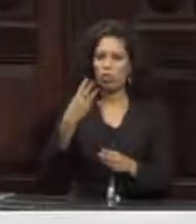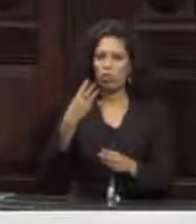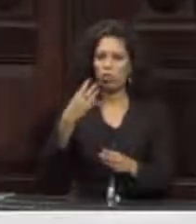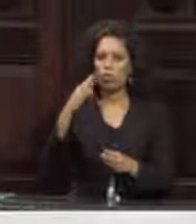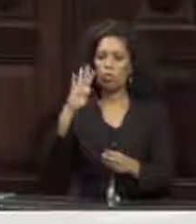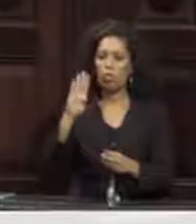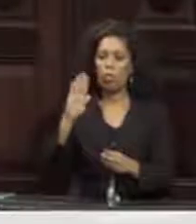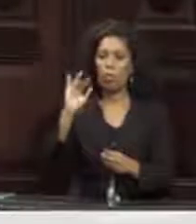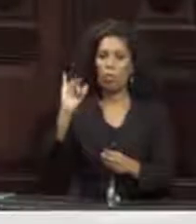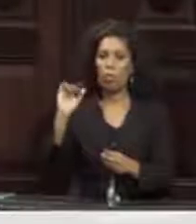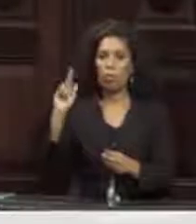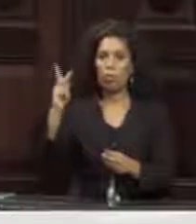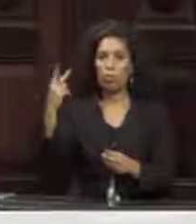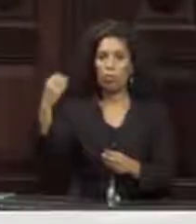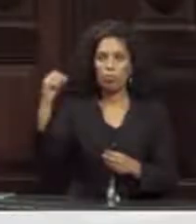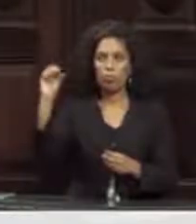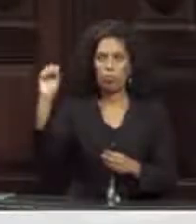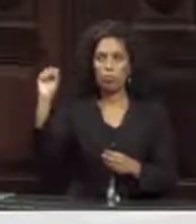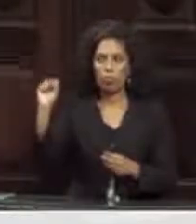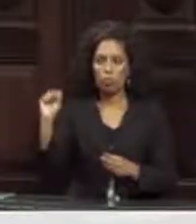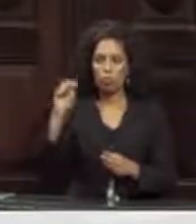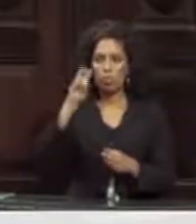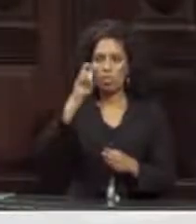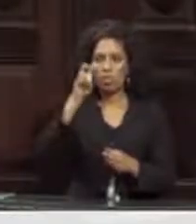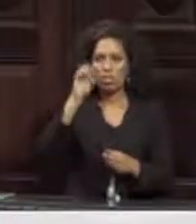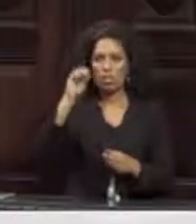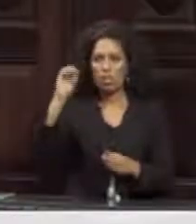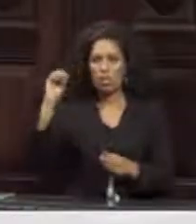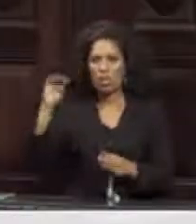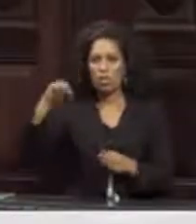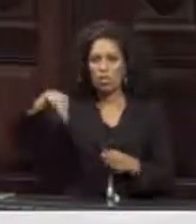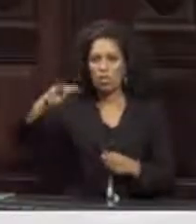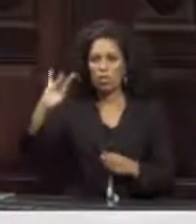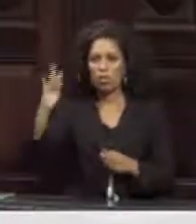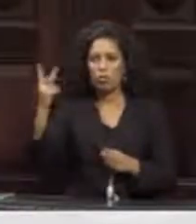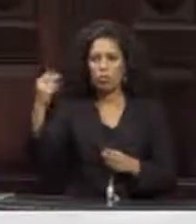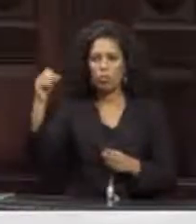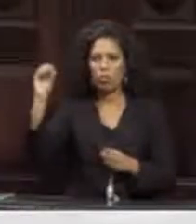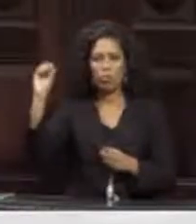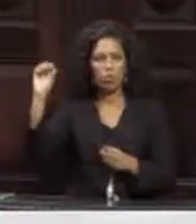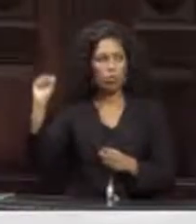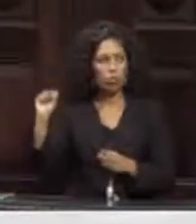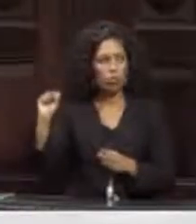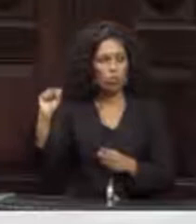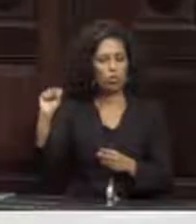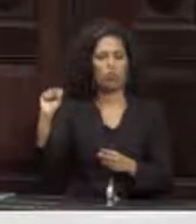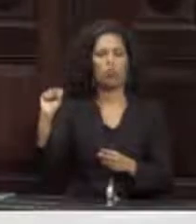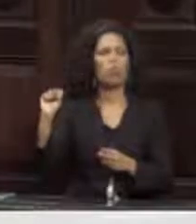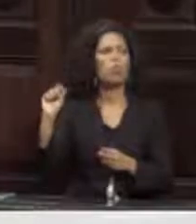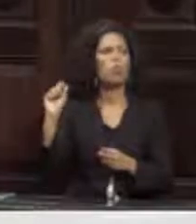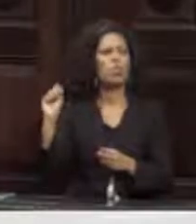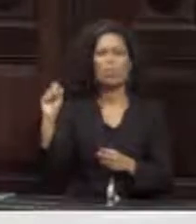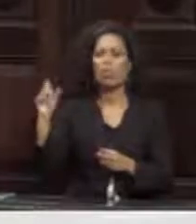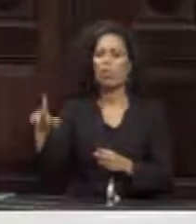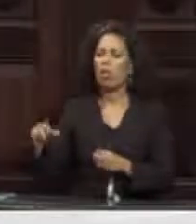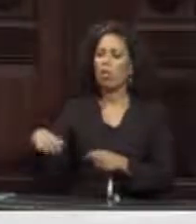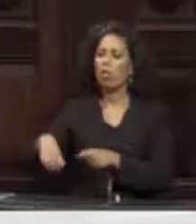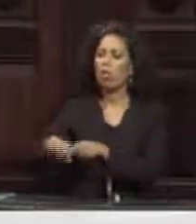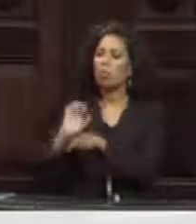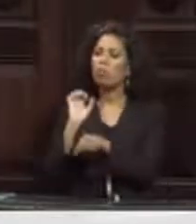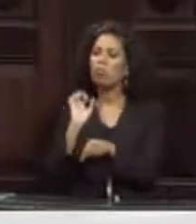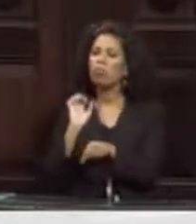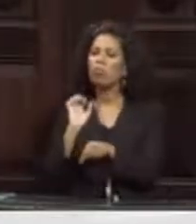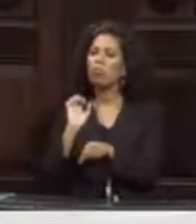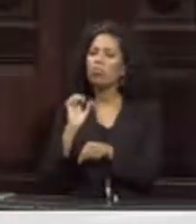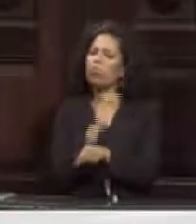e 500 milhões. Para um governo, sim, que já começa em contagem